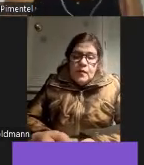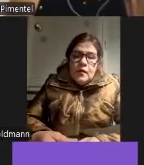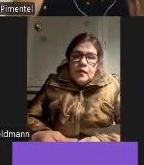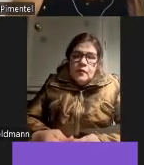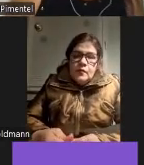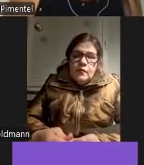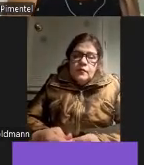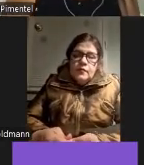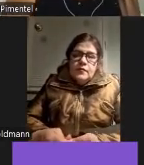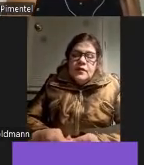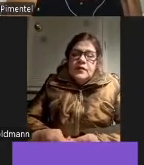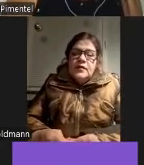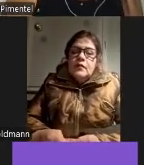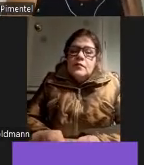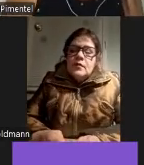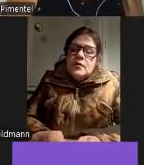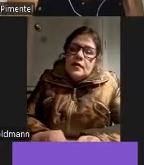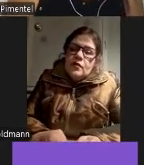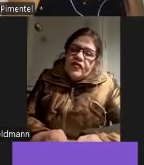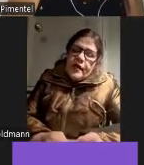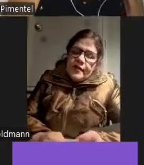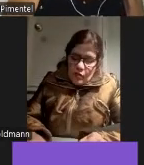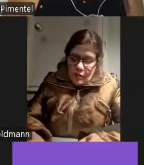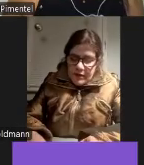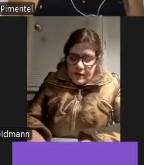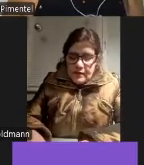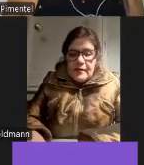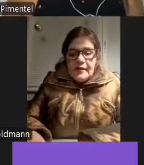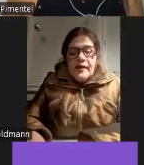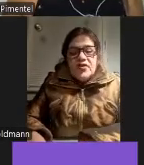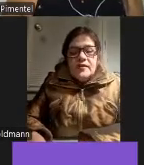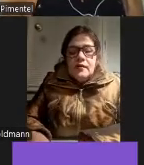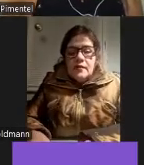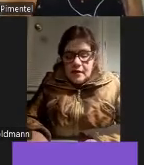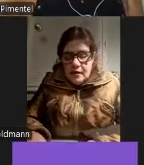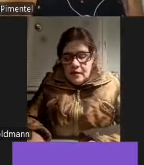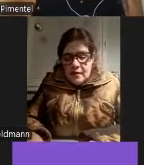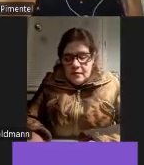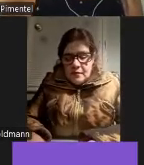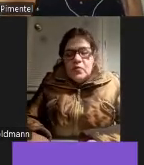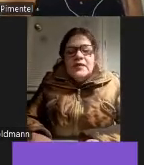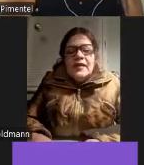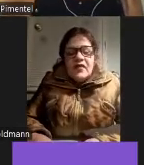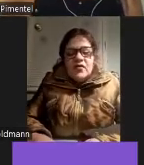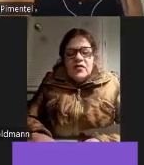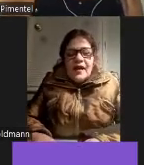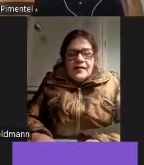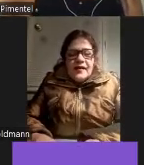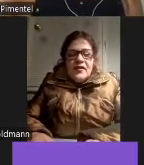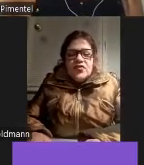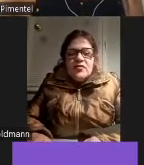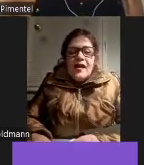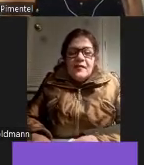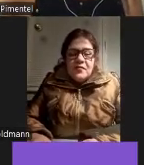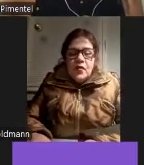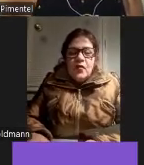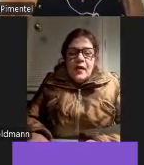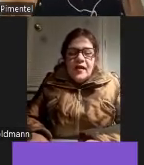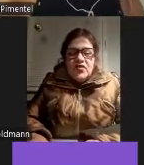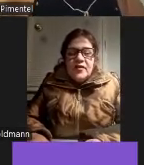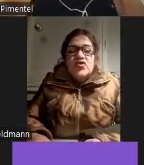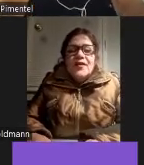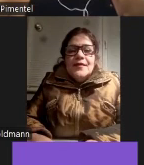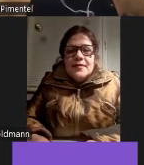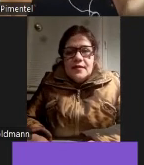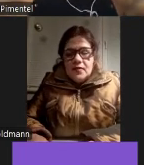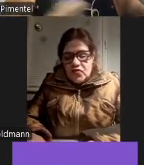por favor. Então, sem dúvida, aí o comentário de Daniela, a gente que, quando está na faculdade, aí vai estudar um pouco